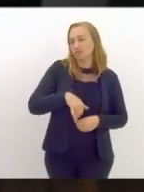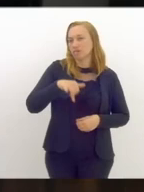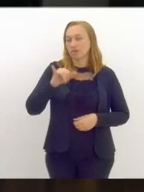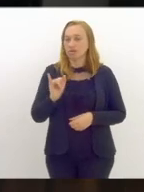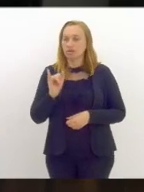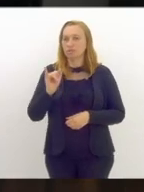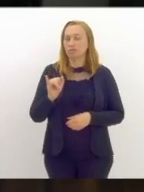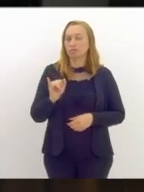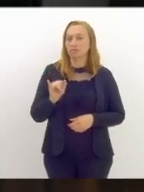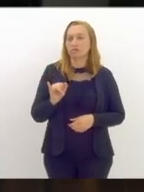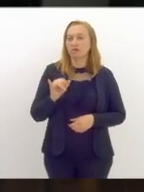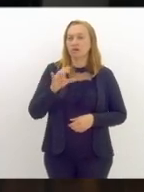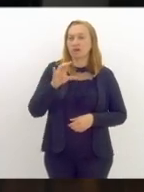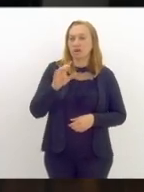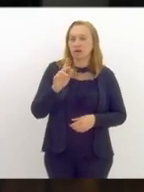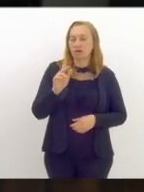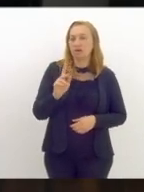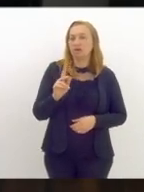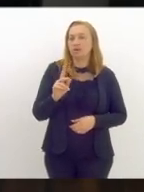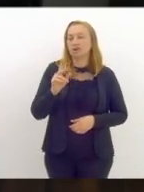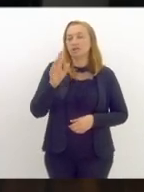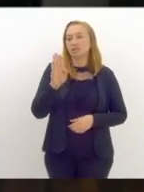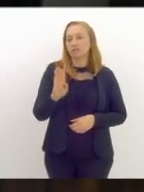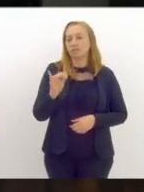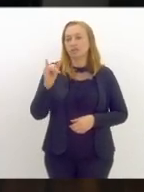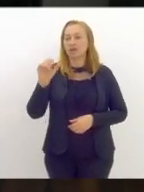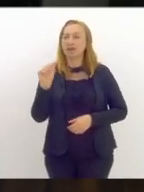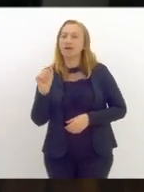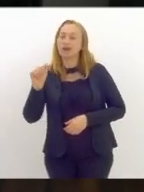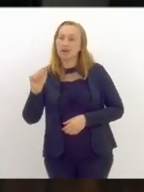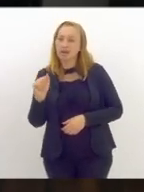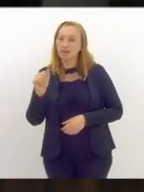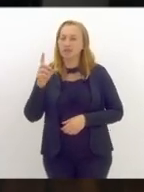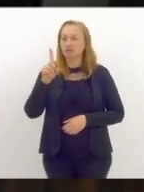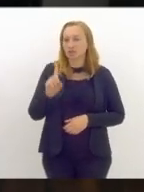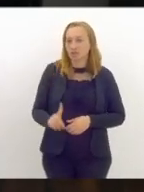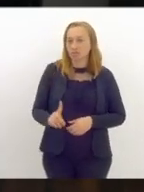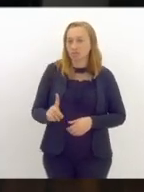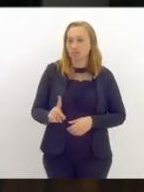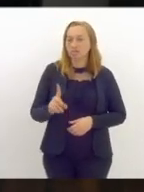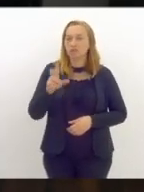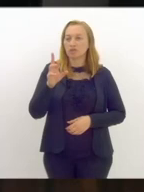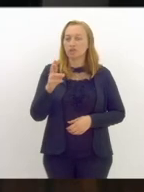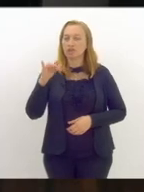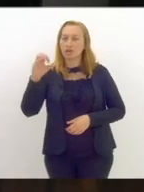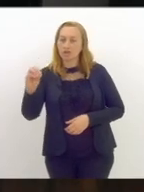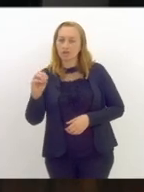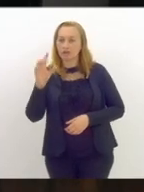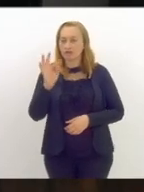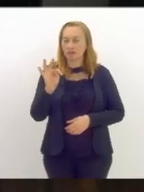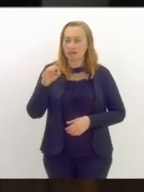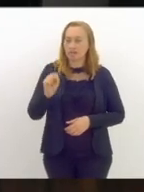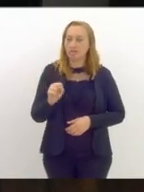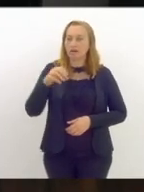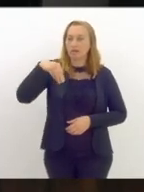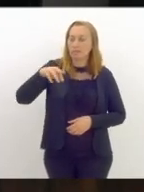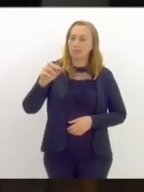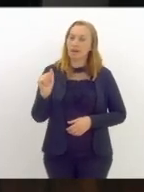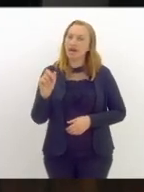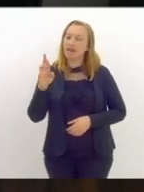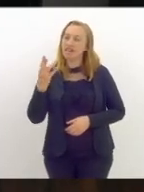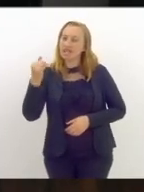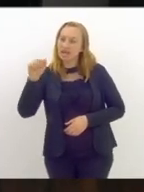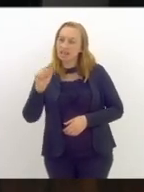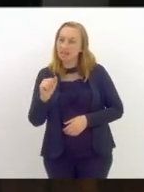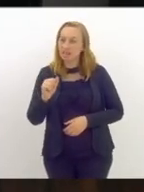diretor-geral do HTO Baixada, Bianca Marinelli, diretora da Rio Farms, Marília